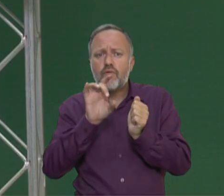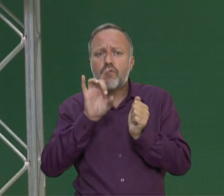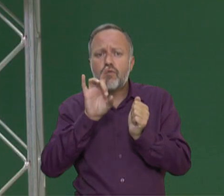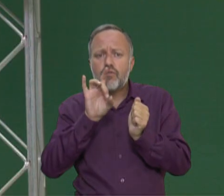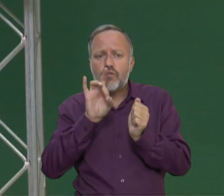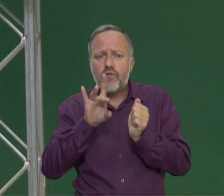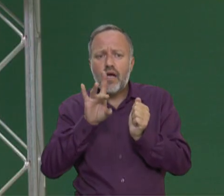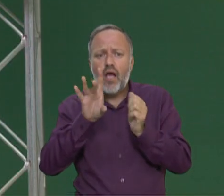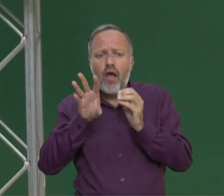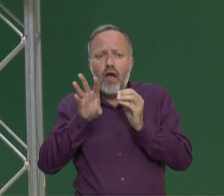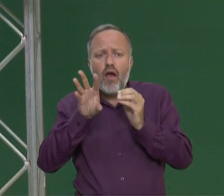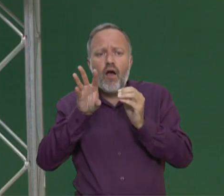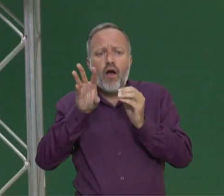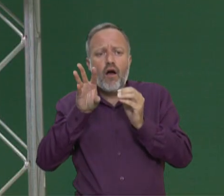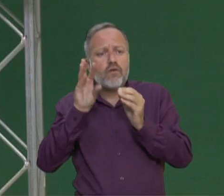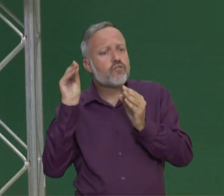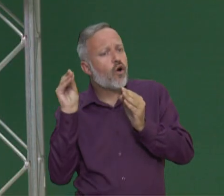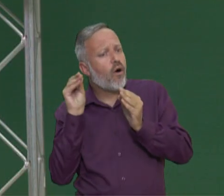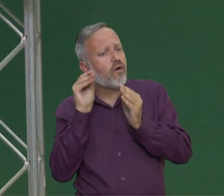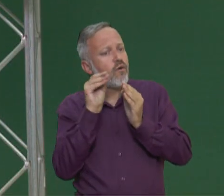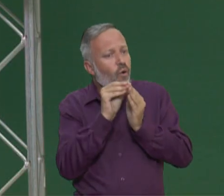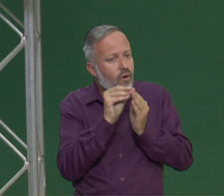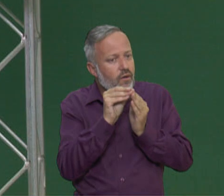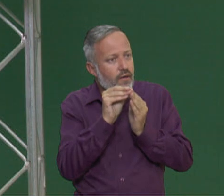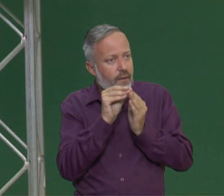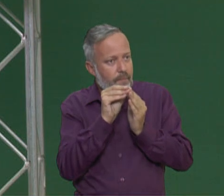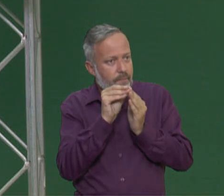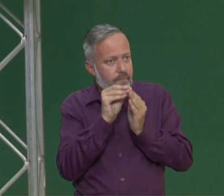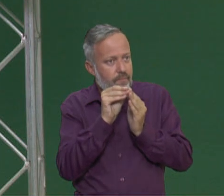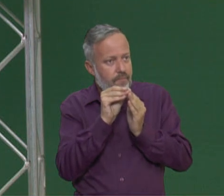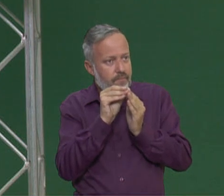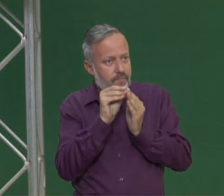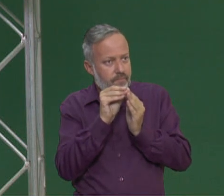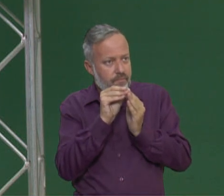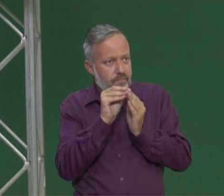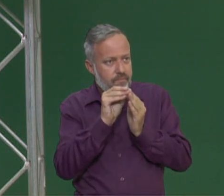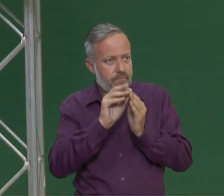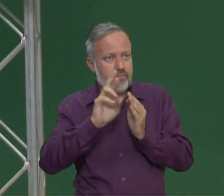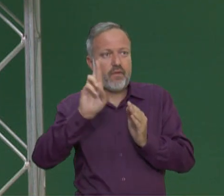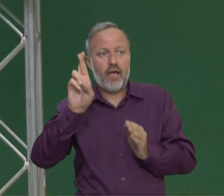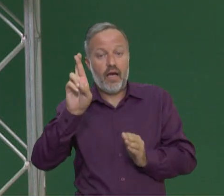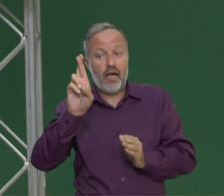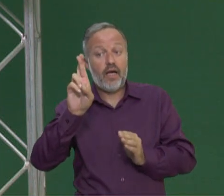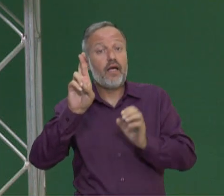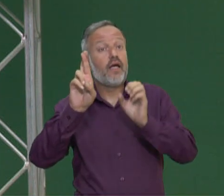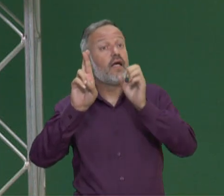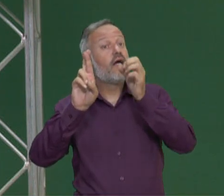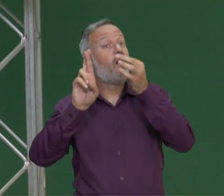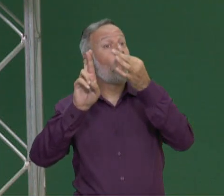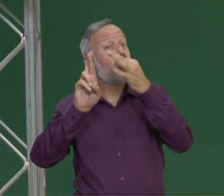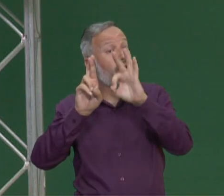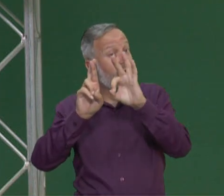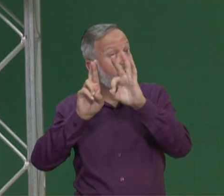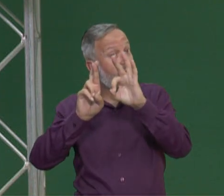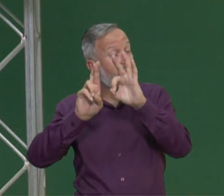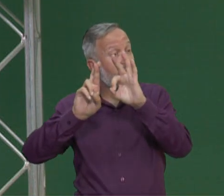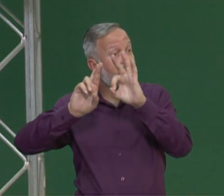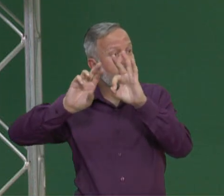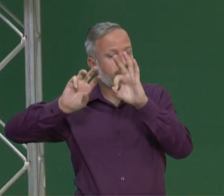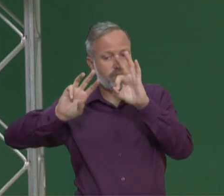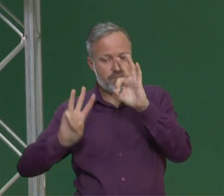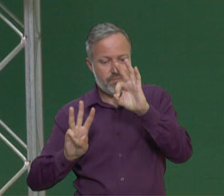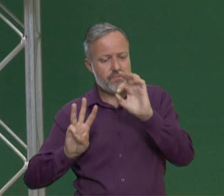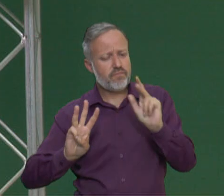vai colocar a alternativa are right, se estiver correto, ou